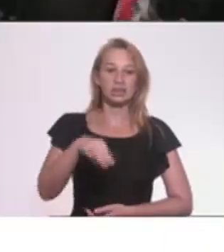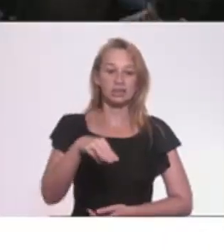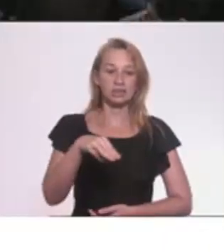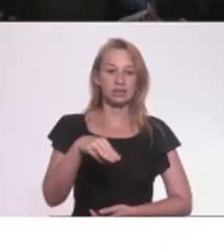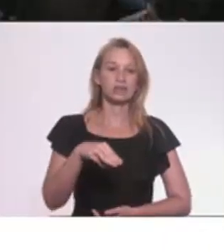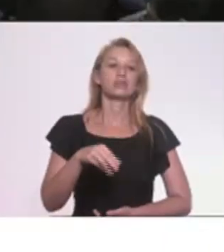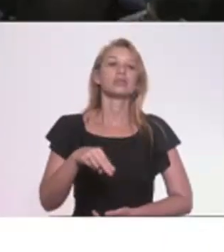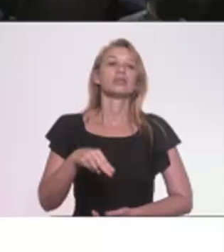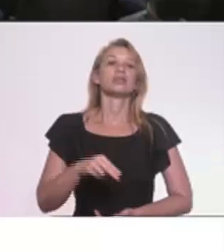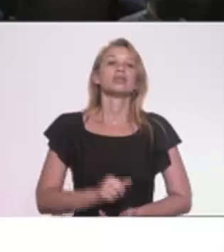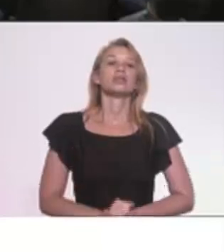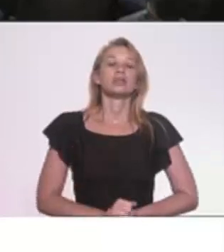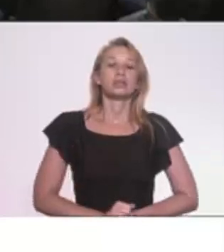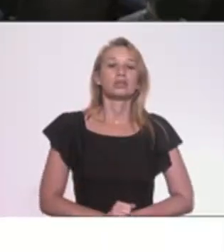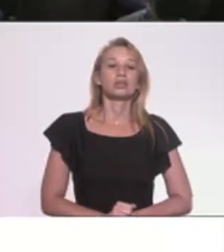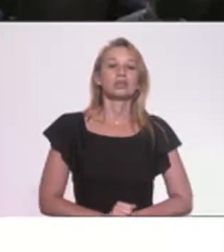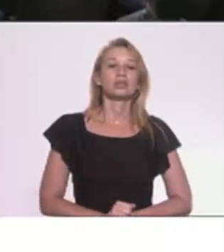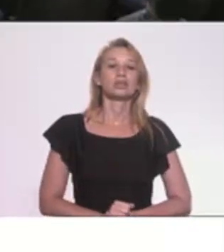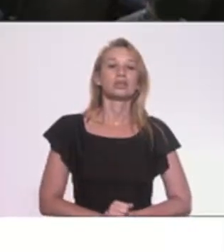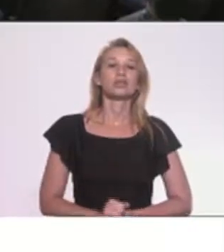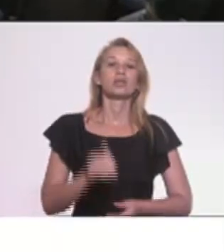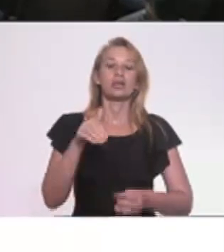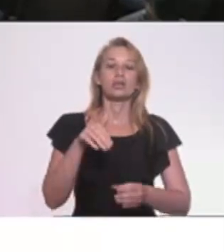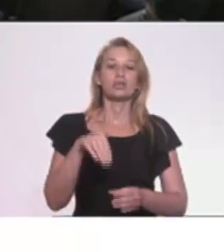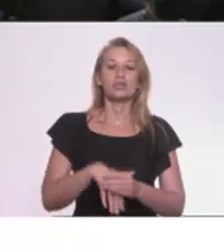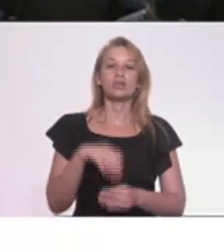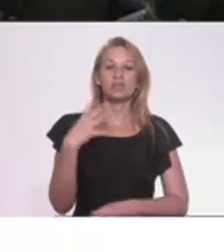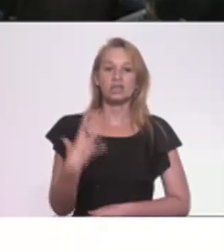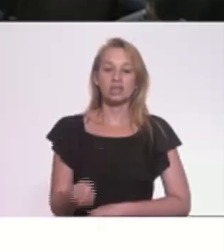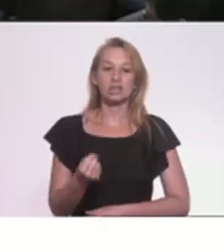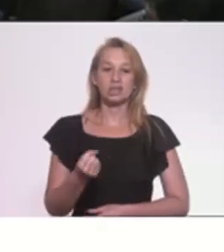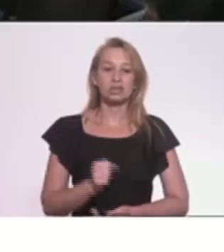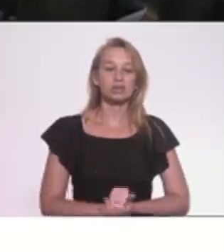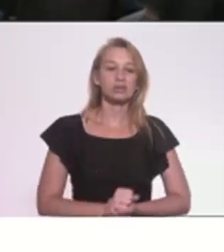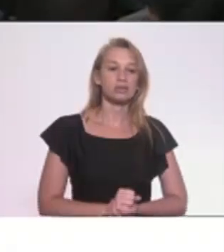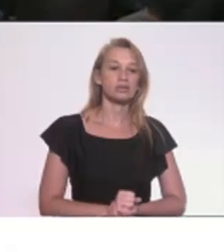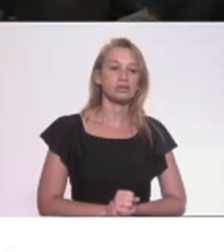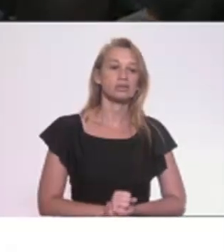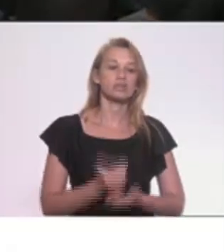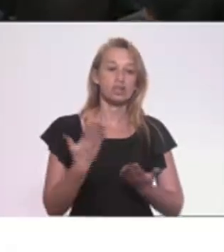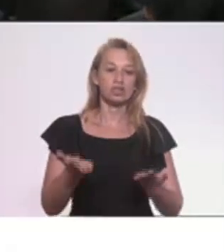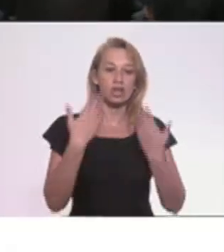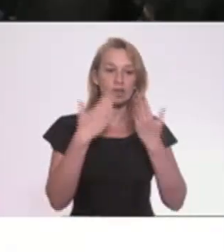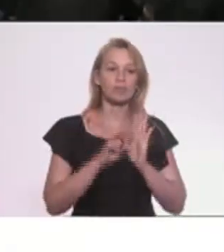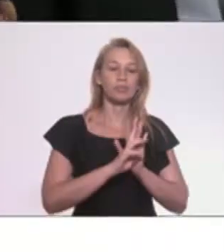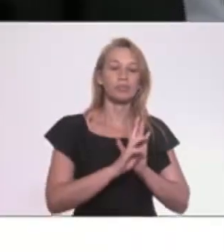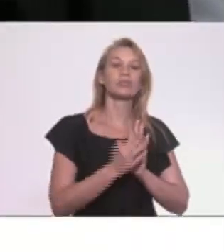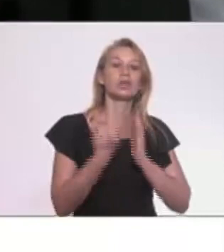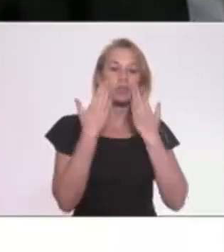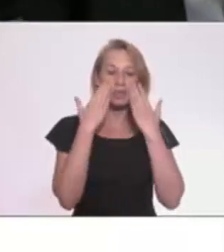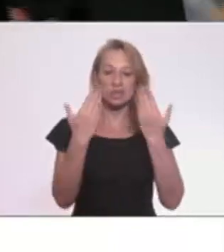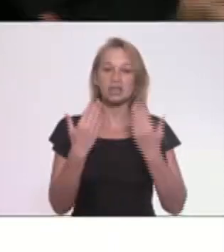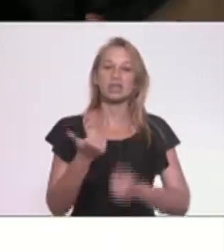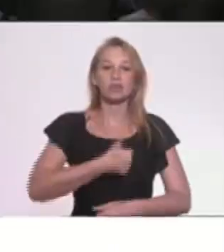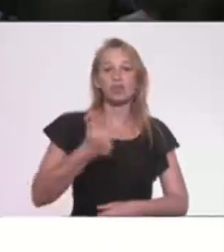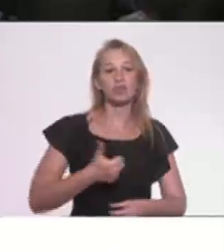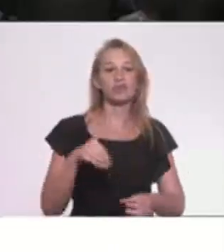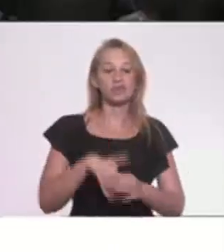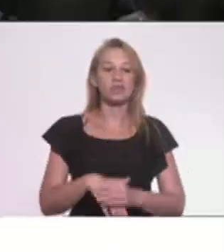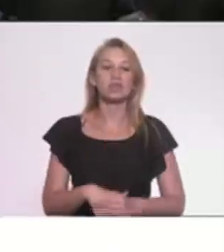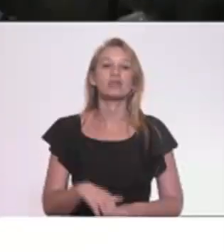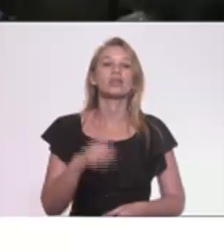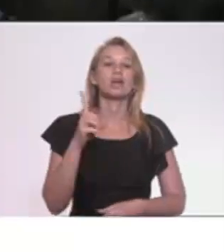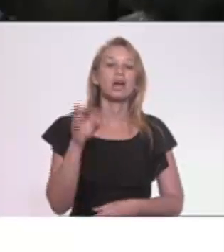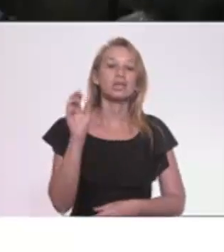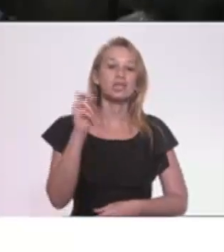Zeidan Lula vota favorável e eu já apresentei os destaques. na primeira votação. Como voto, deputado